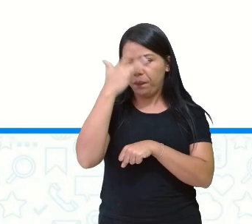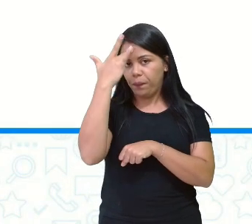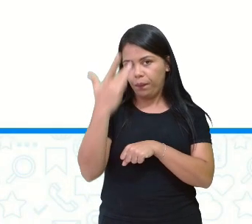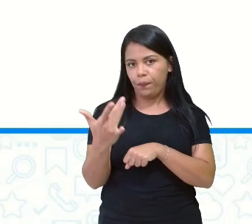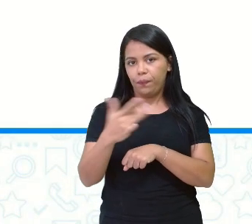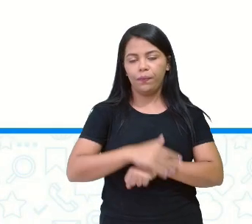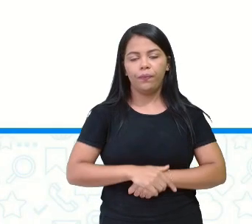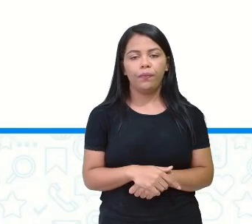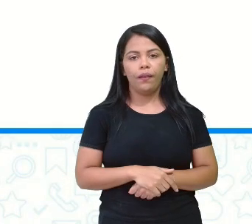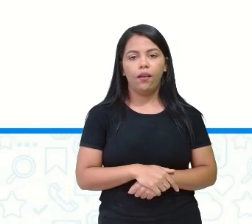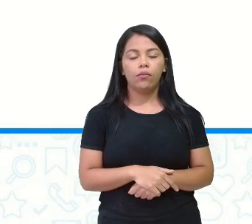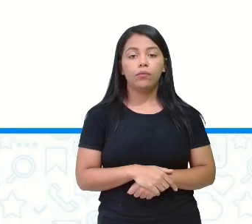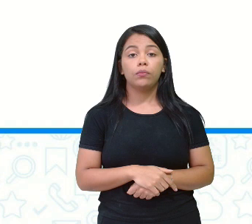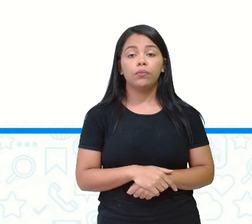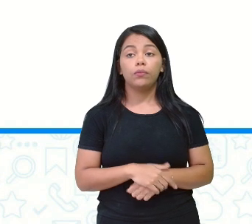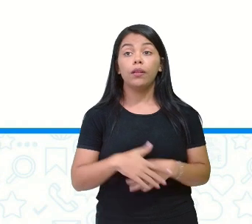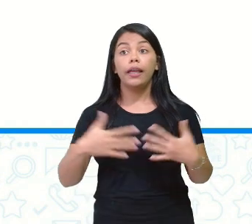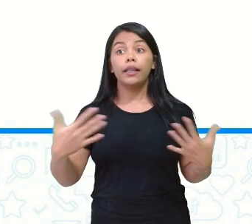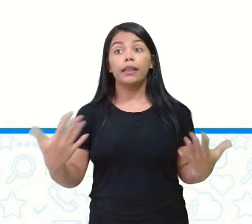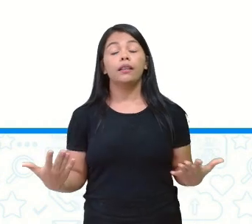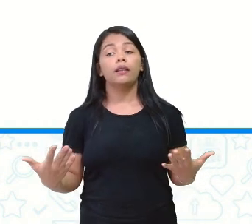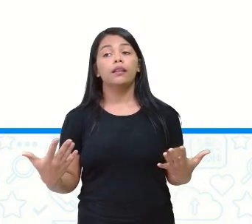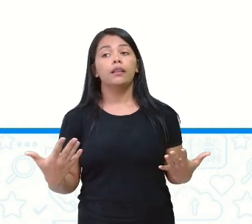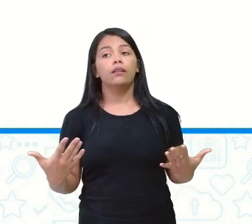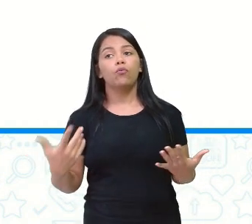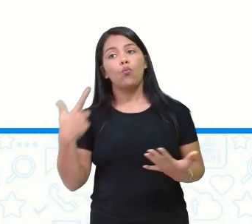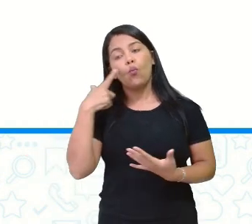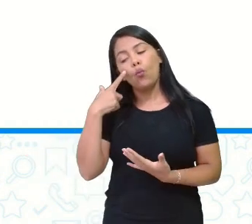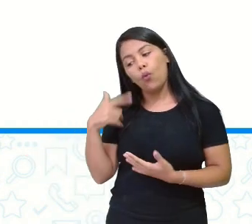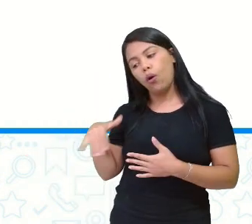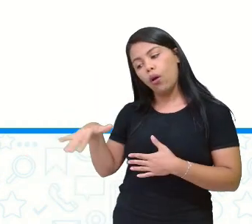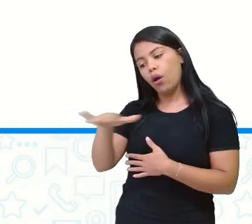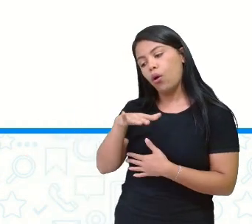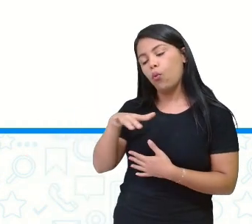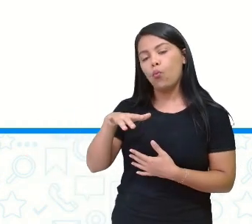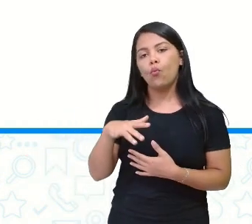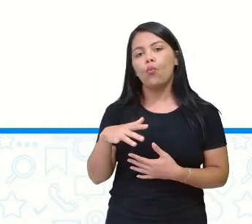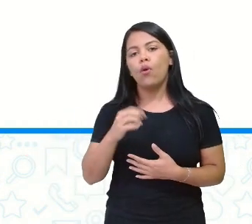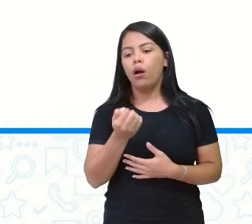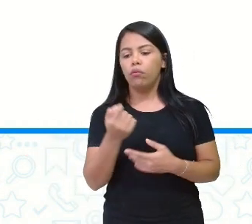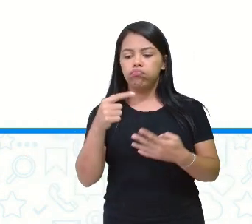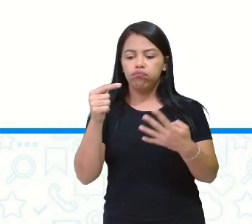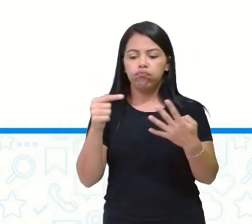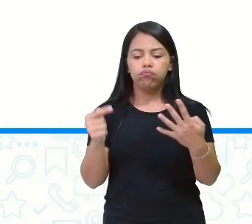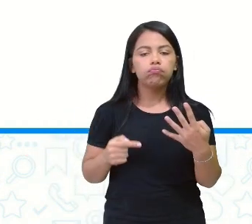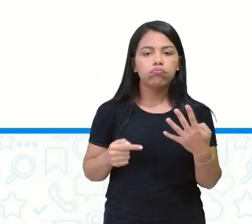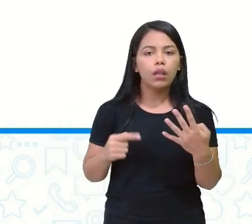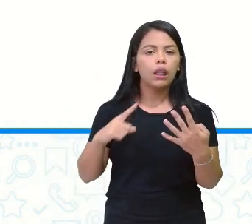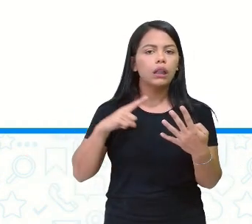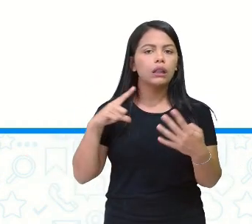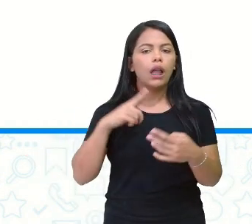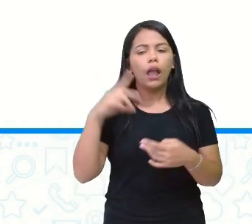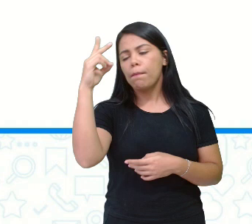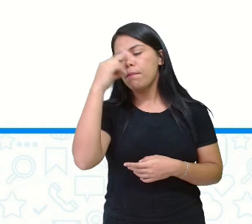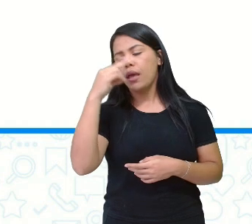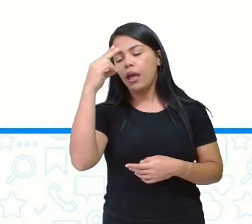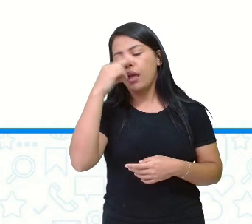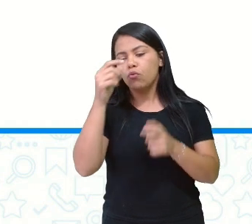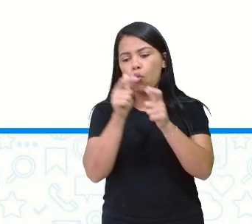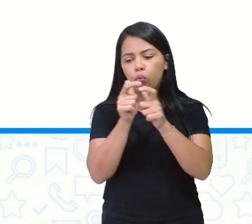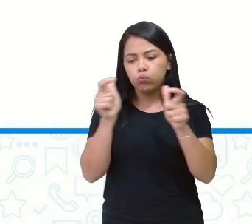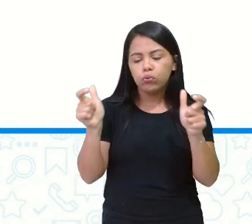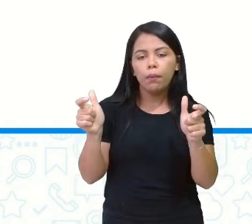certo? Quais figuras planas ocupam uma superfície de mesmo